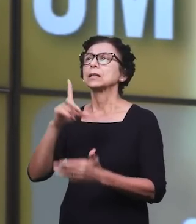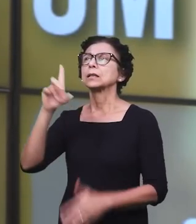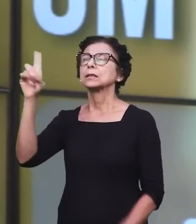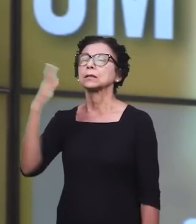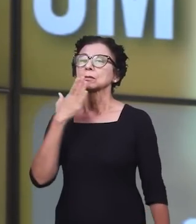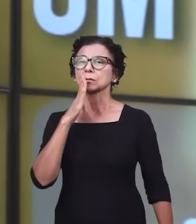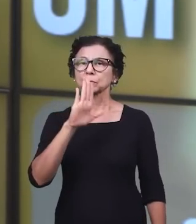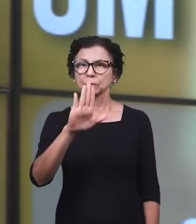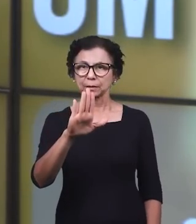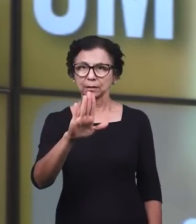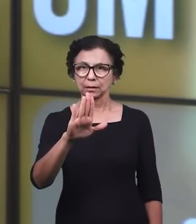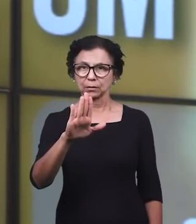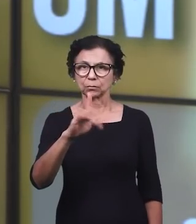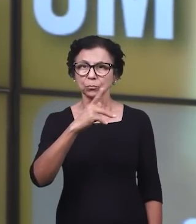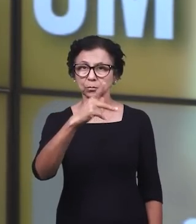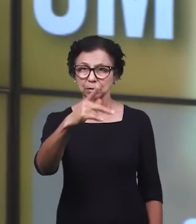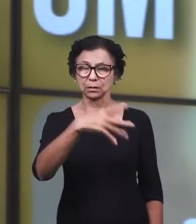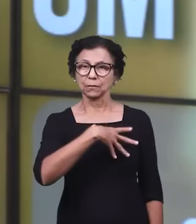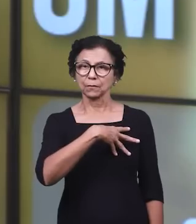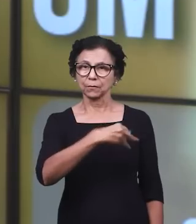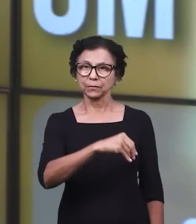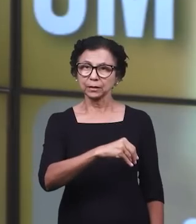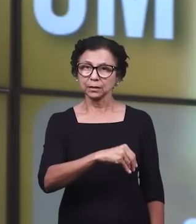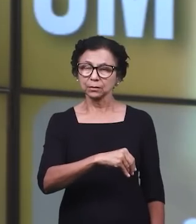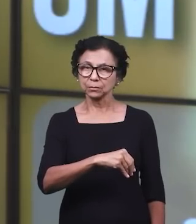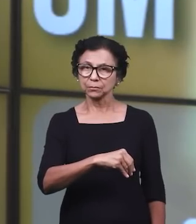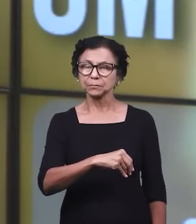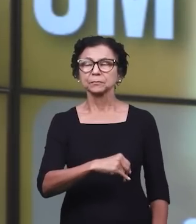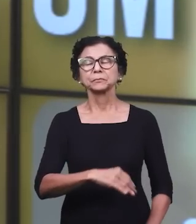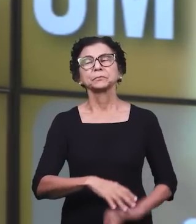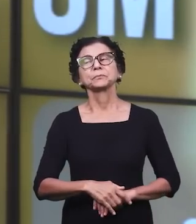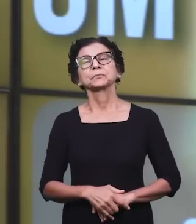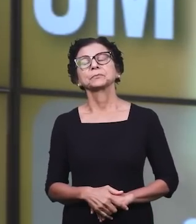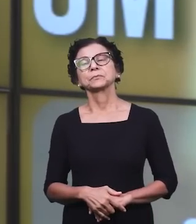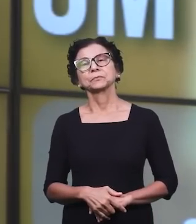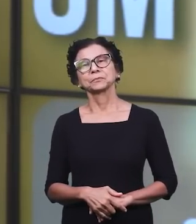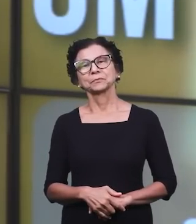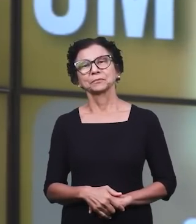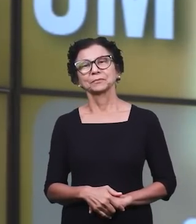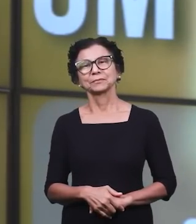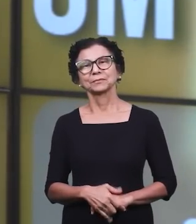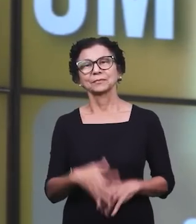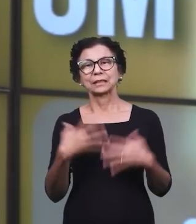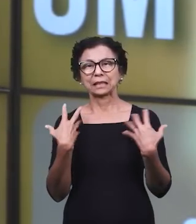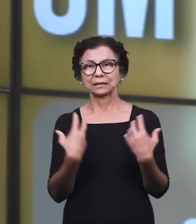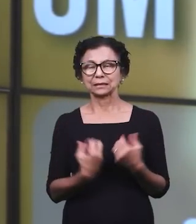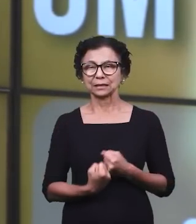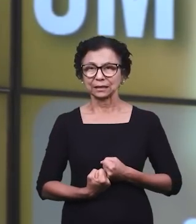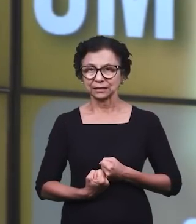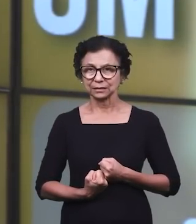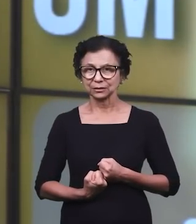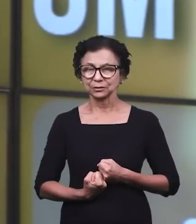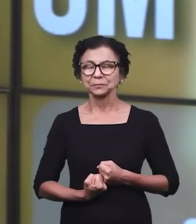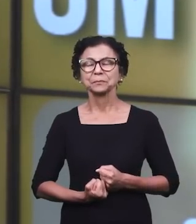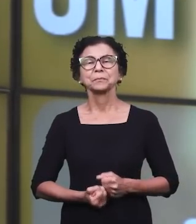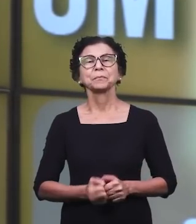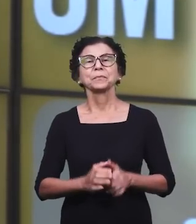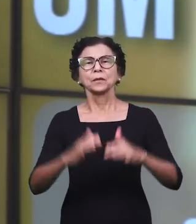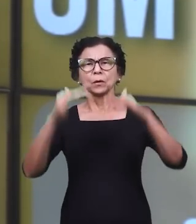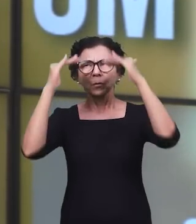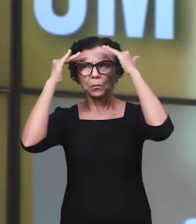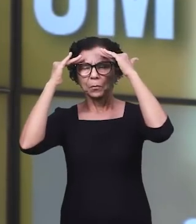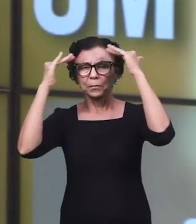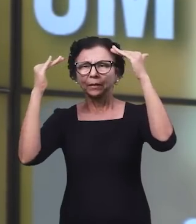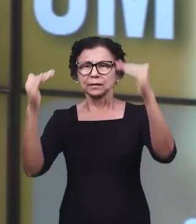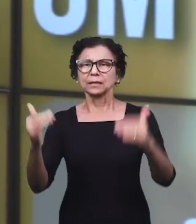filho, abraça essa promessa, faz na obediência, ainda que você ache que vai perder às vezes, mas se